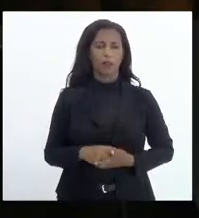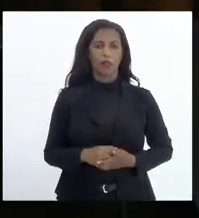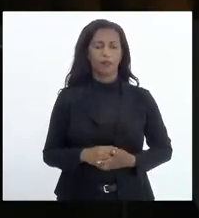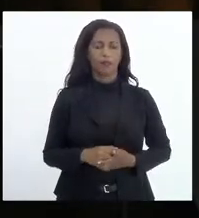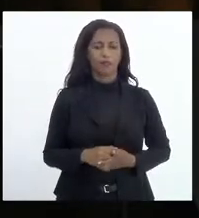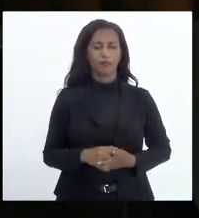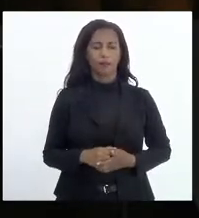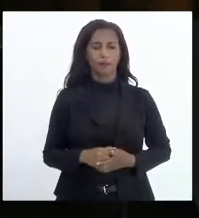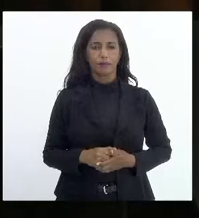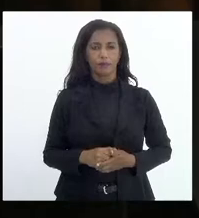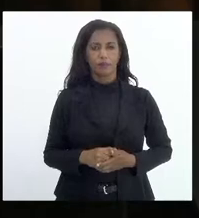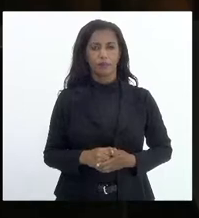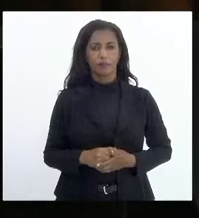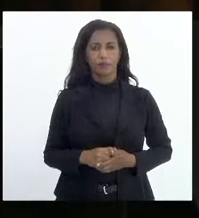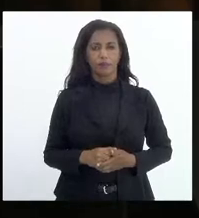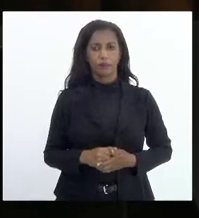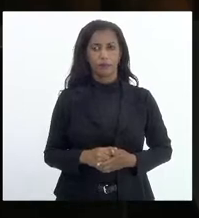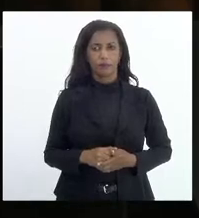pudesse